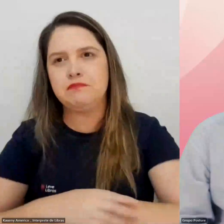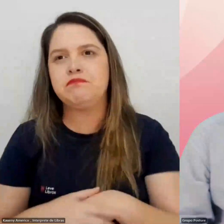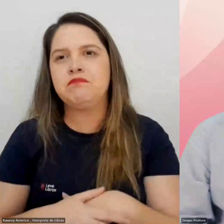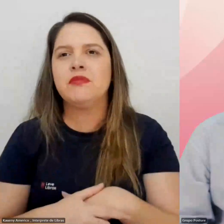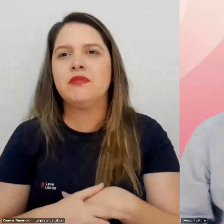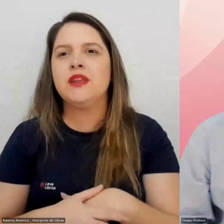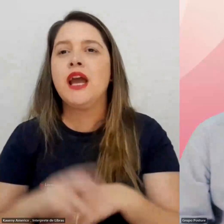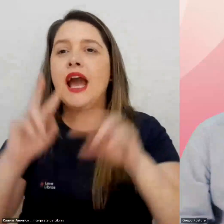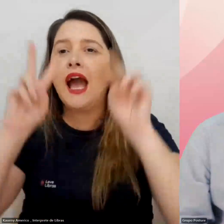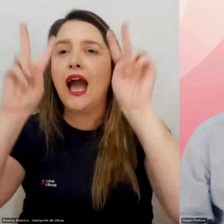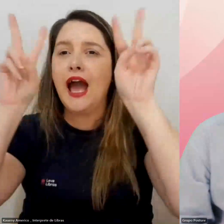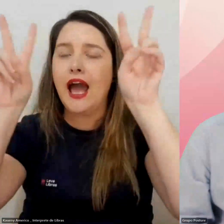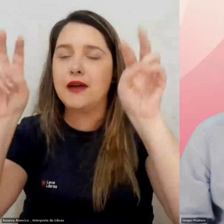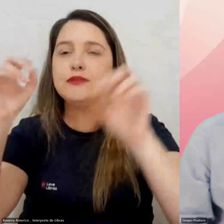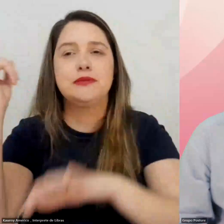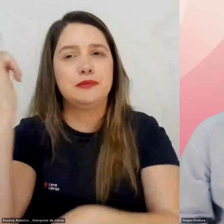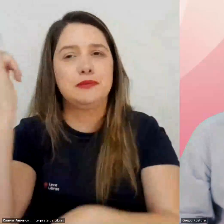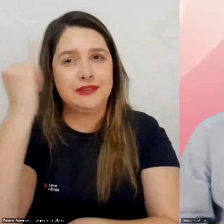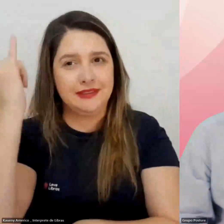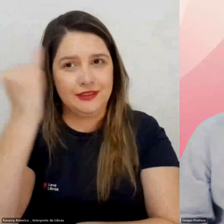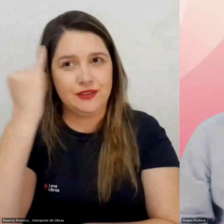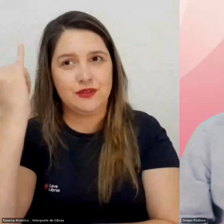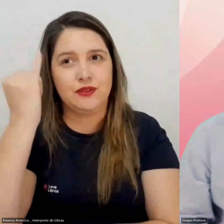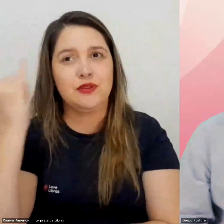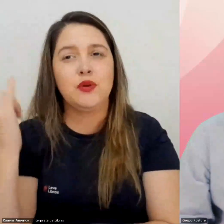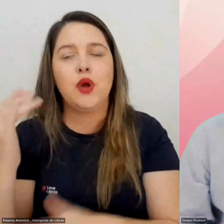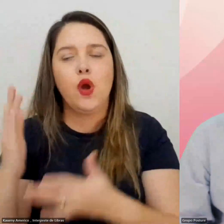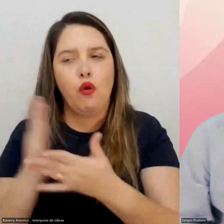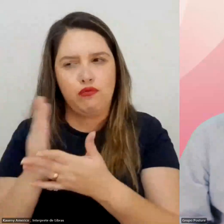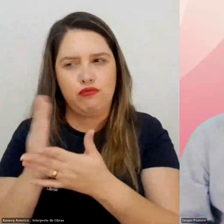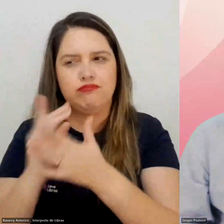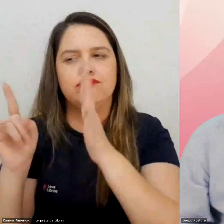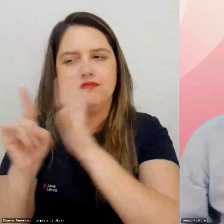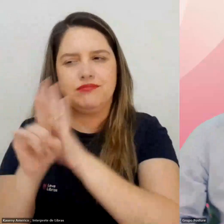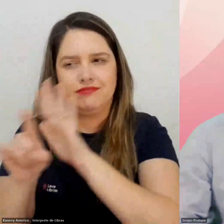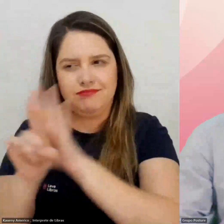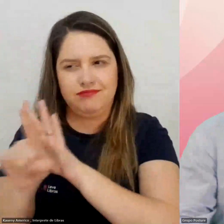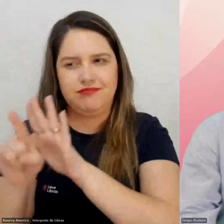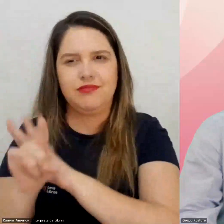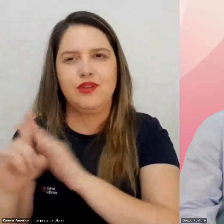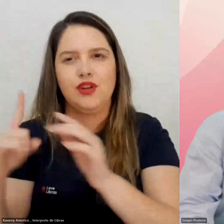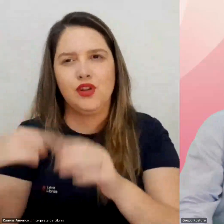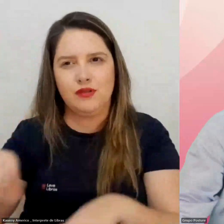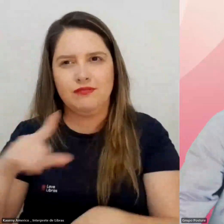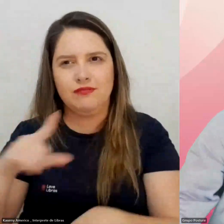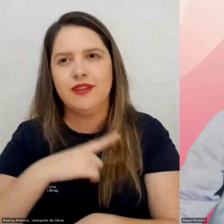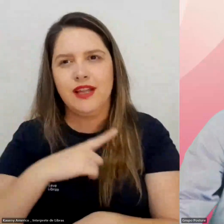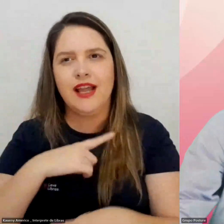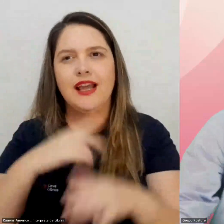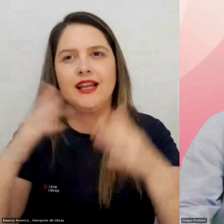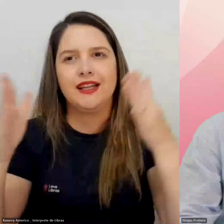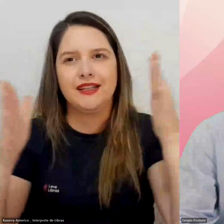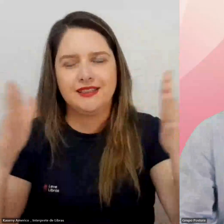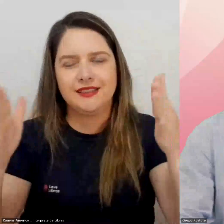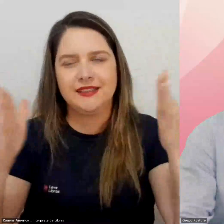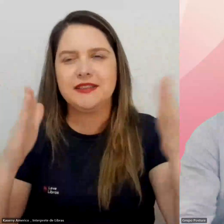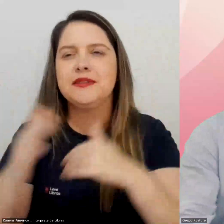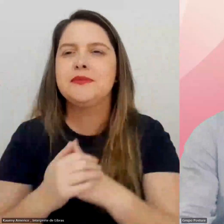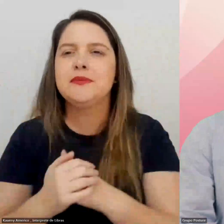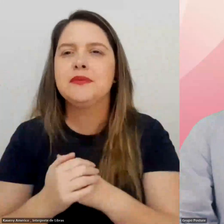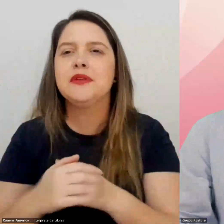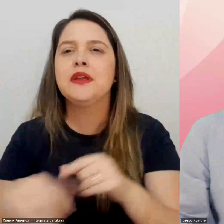bastante importante. Eu ouvi algumas perguntas, eu vi que no final o pessoal se aqueceu, perdeu a timidez.